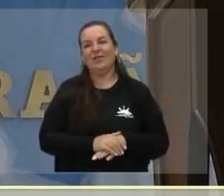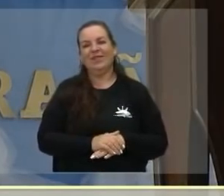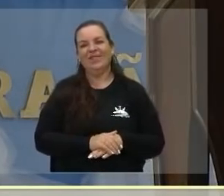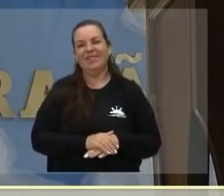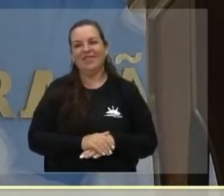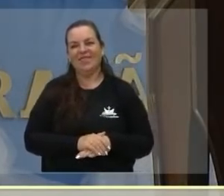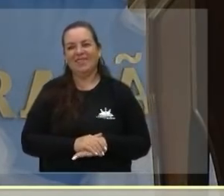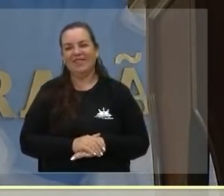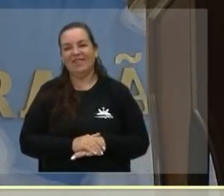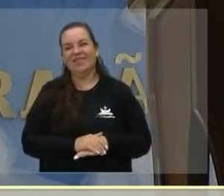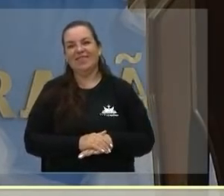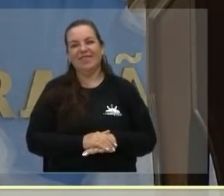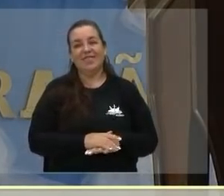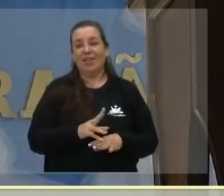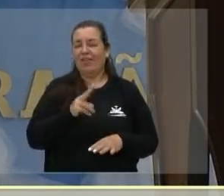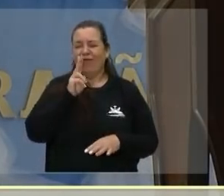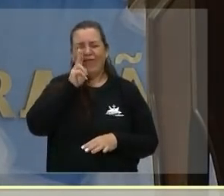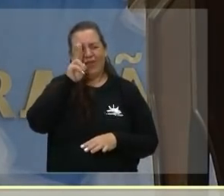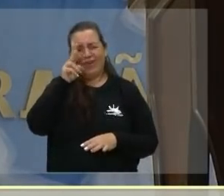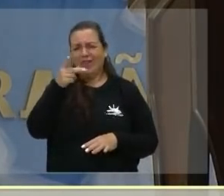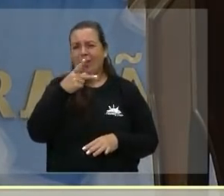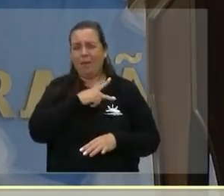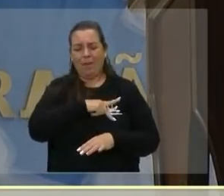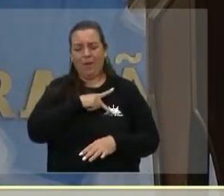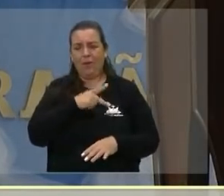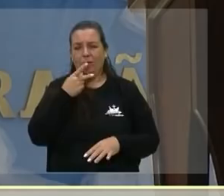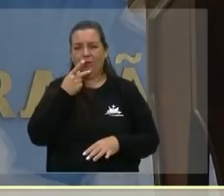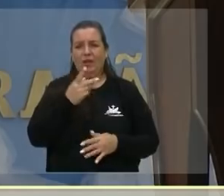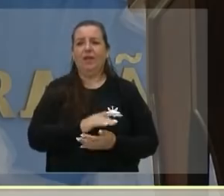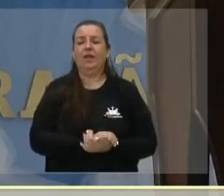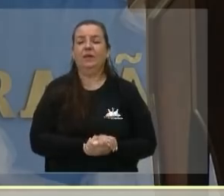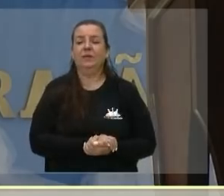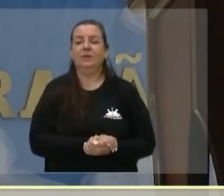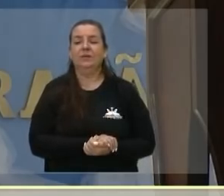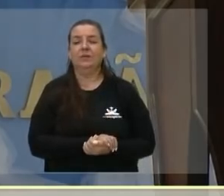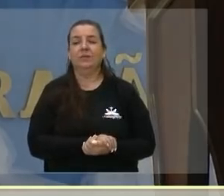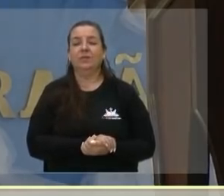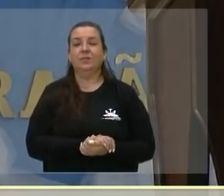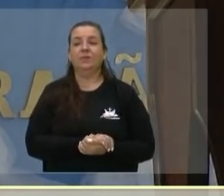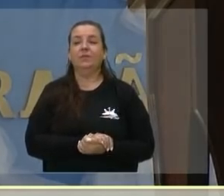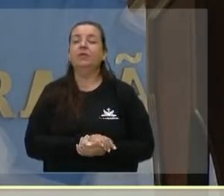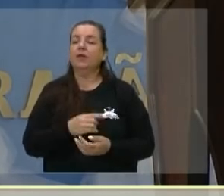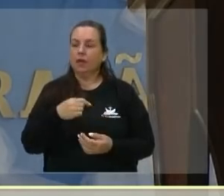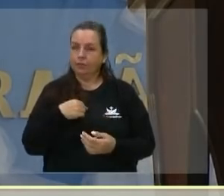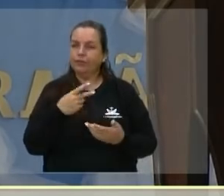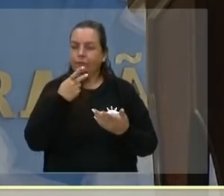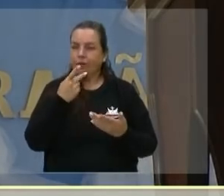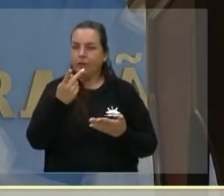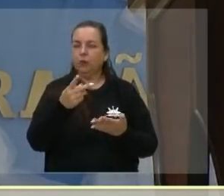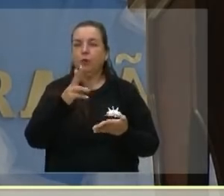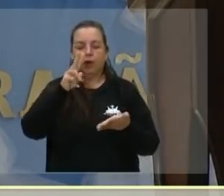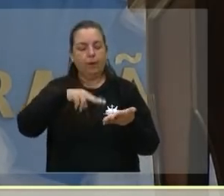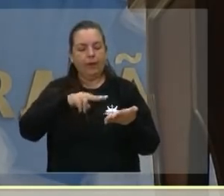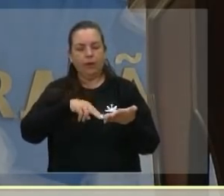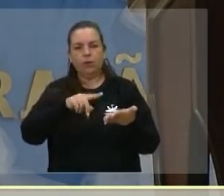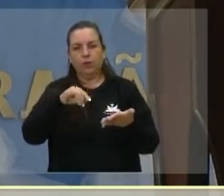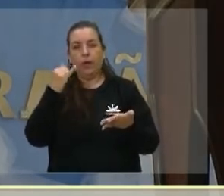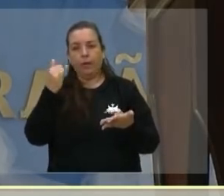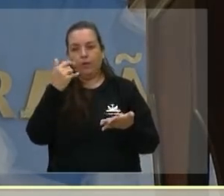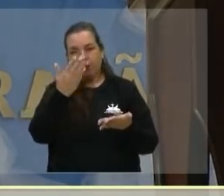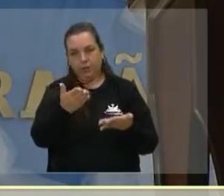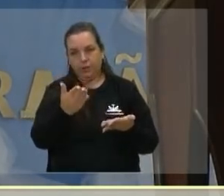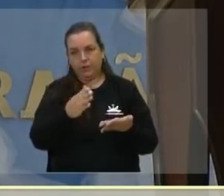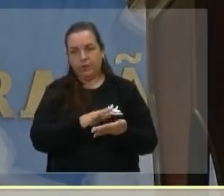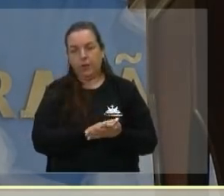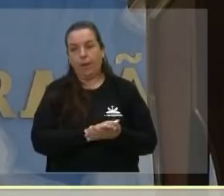o que coisa mais forte que ele disse e olha se me permite uma leitura eu até ia